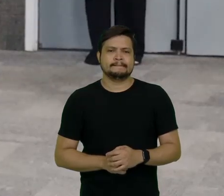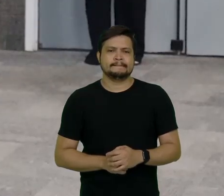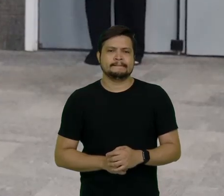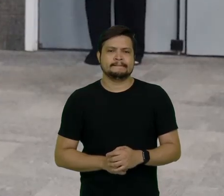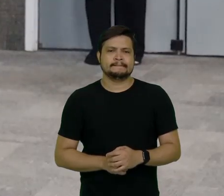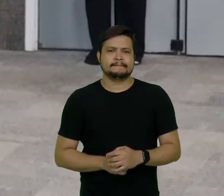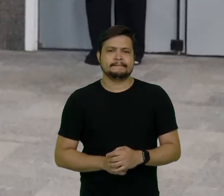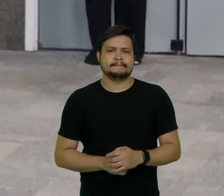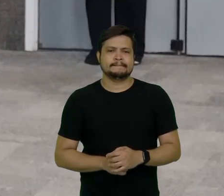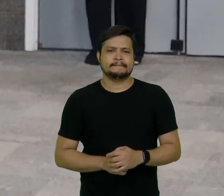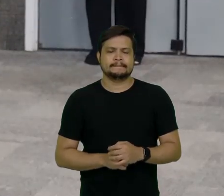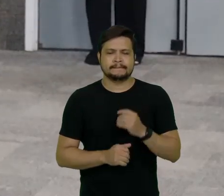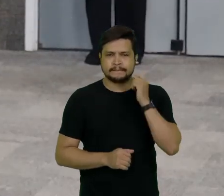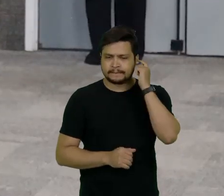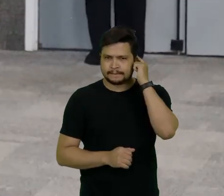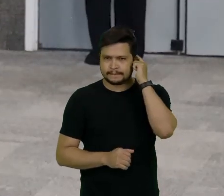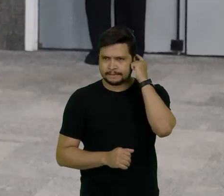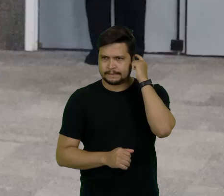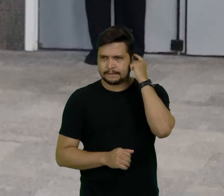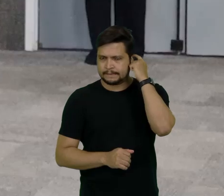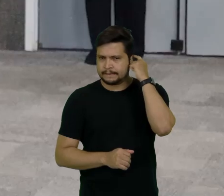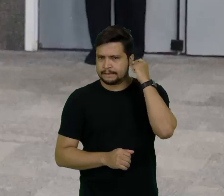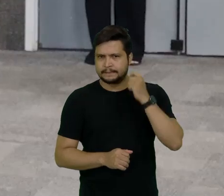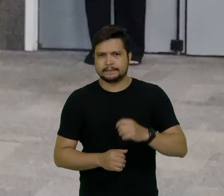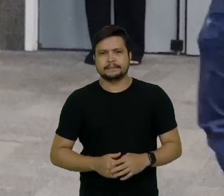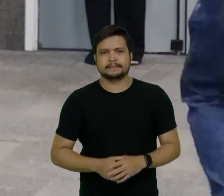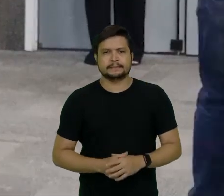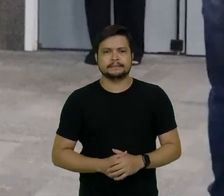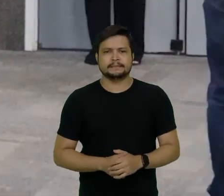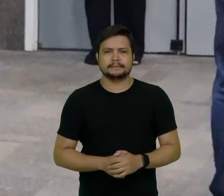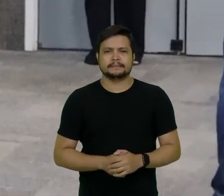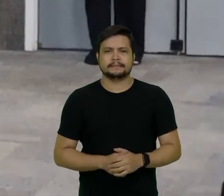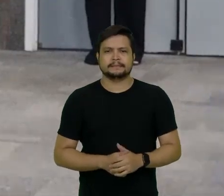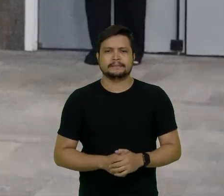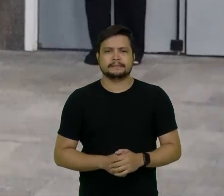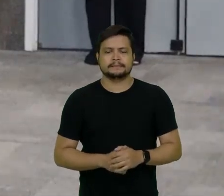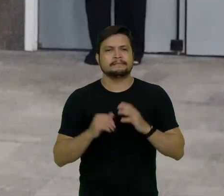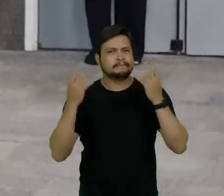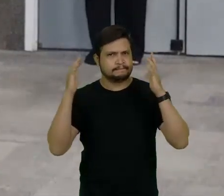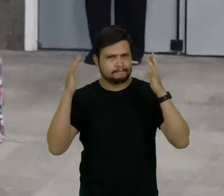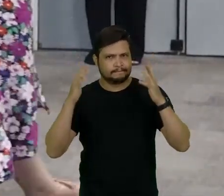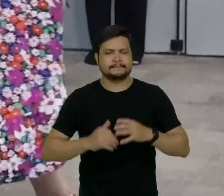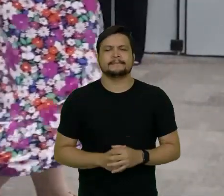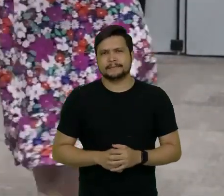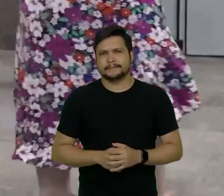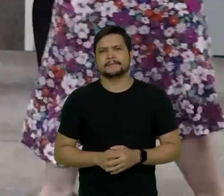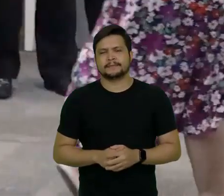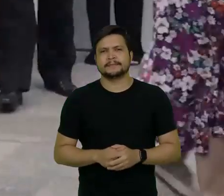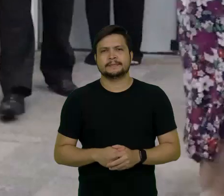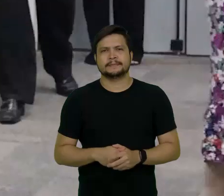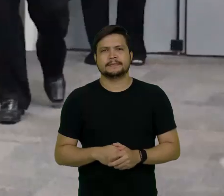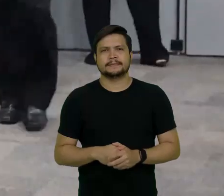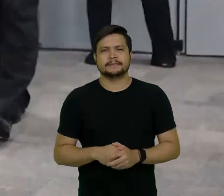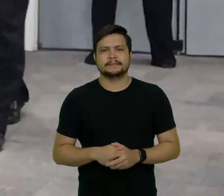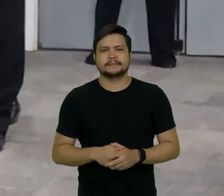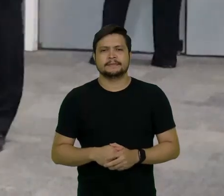Maior tempo, né, de curso, porque já tem integralizado mais de 65% do curso e já tem... Salve de palmas.